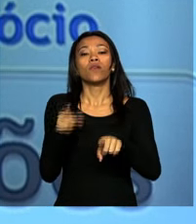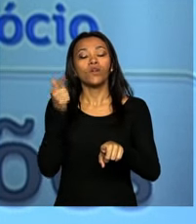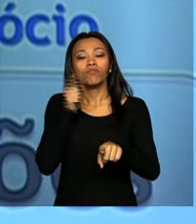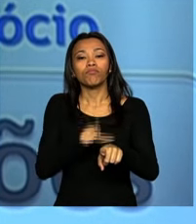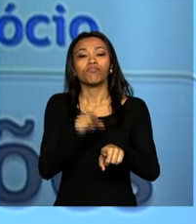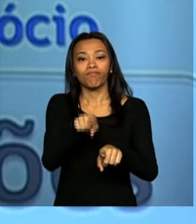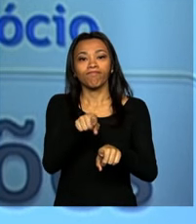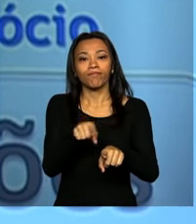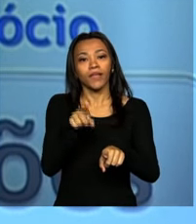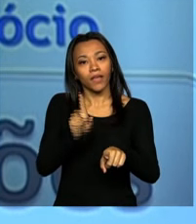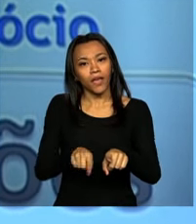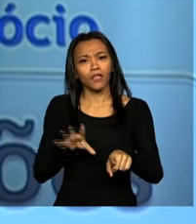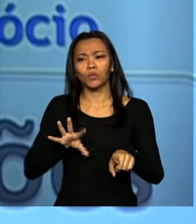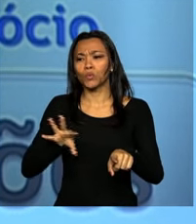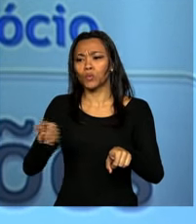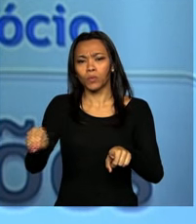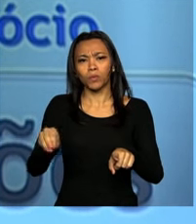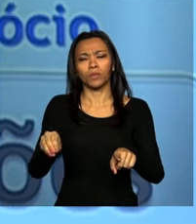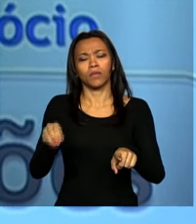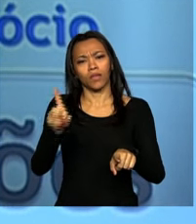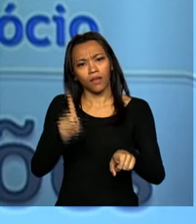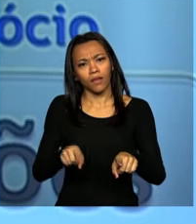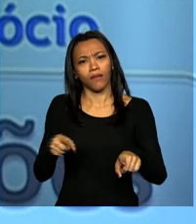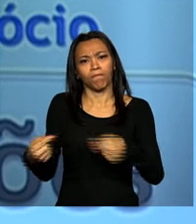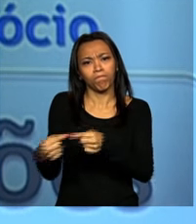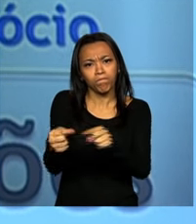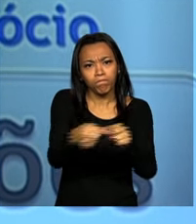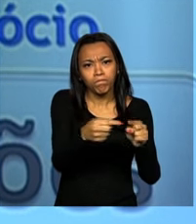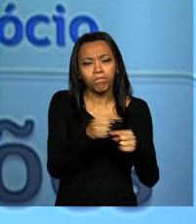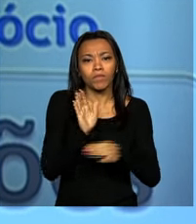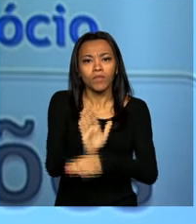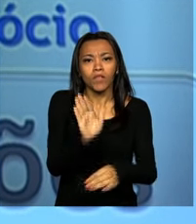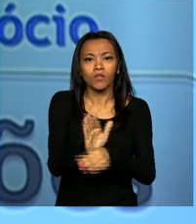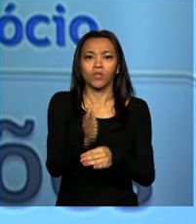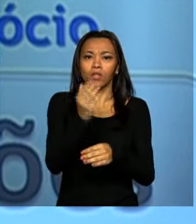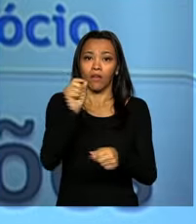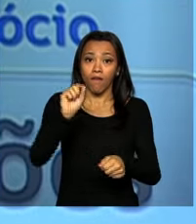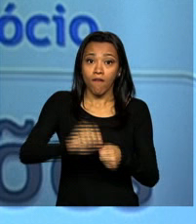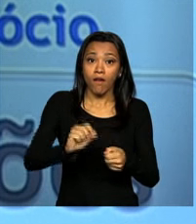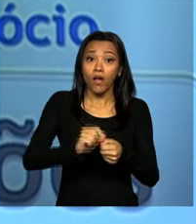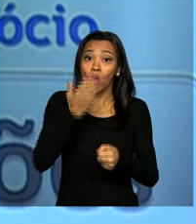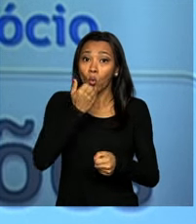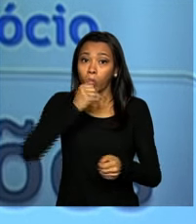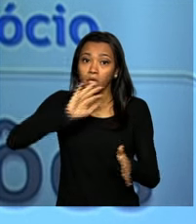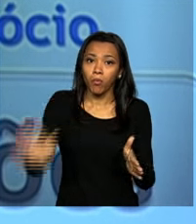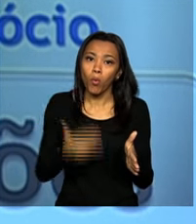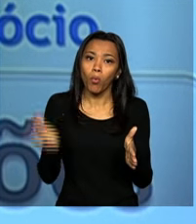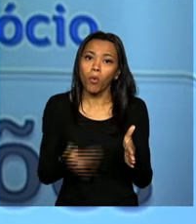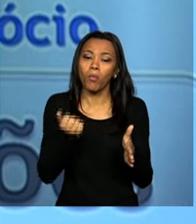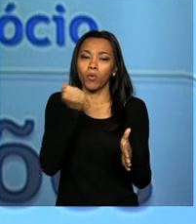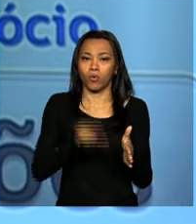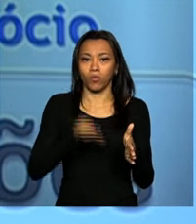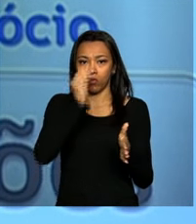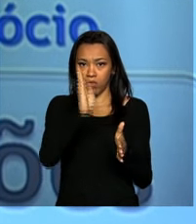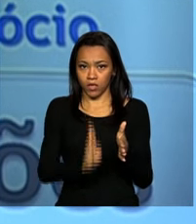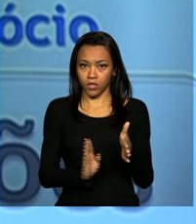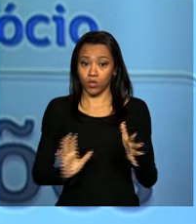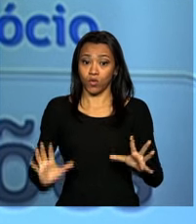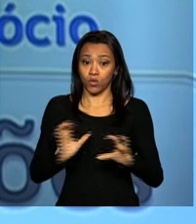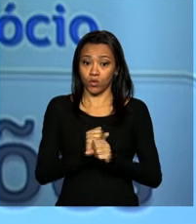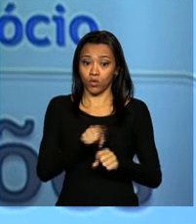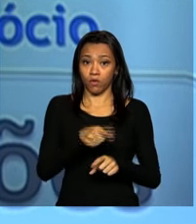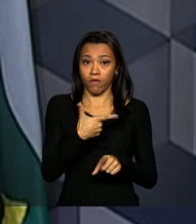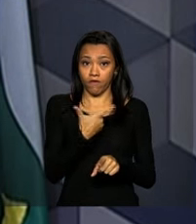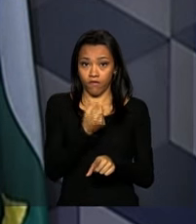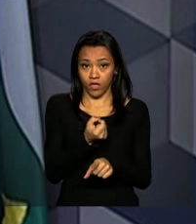considera agronegócio tudo que cerca este mundo que produz comida no Brasil, 20